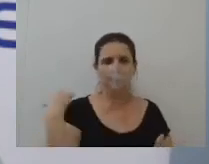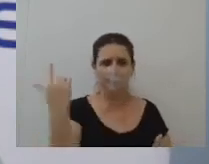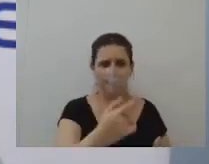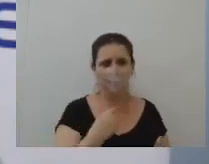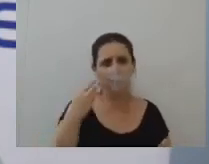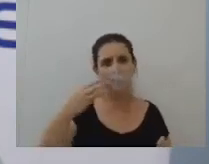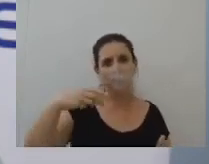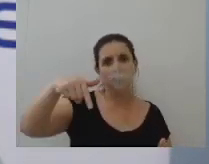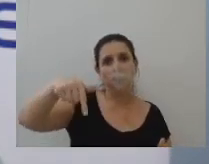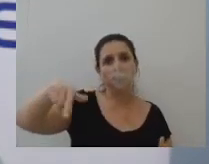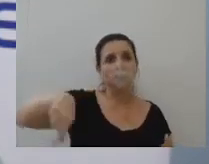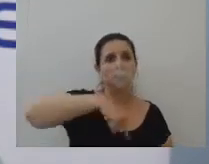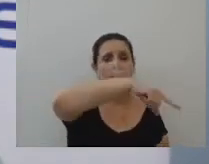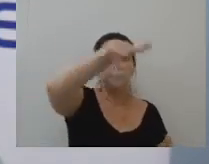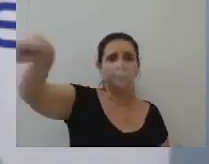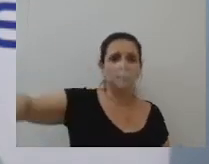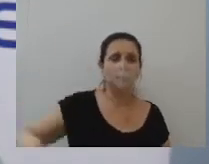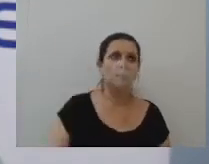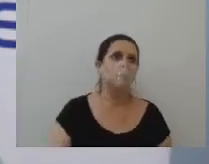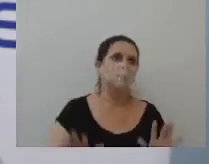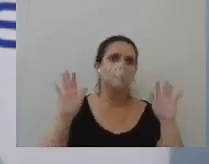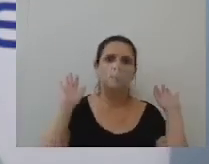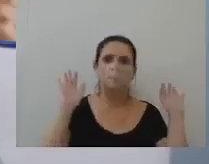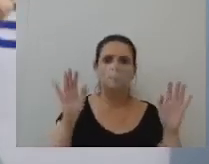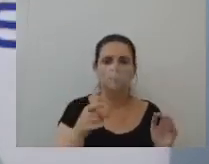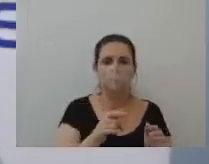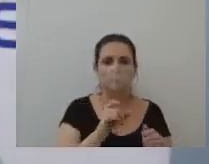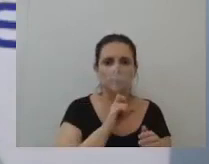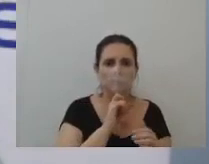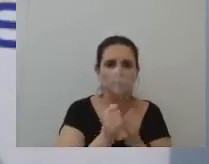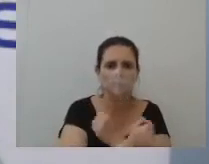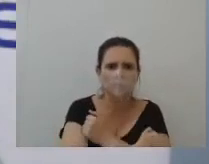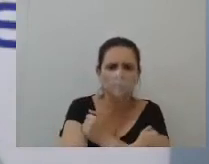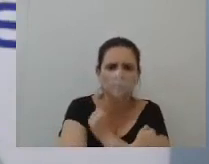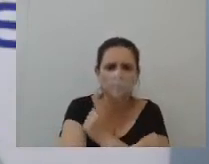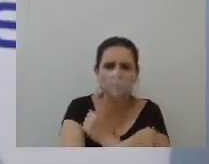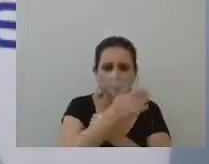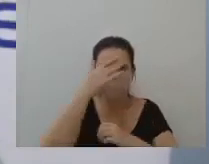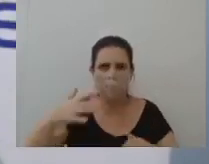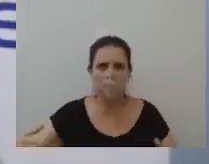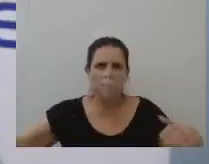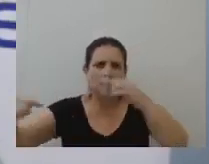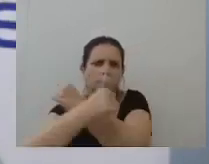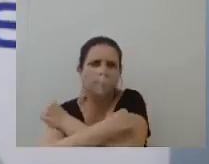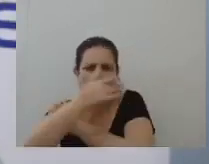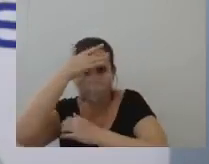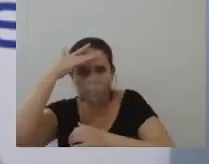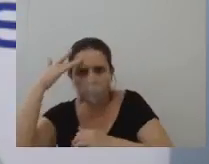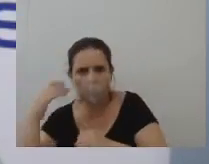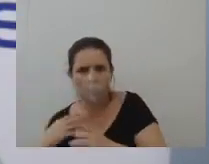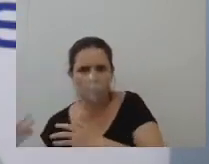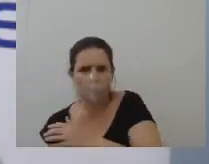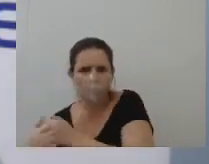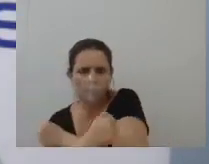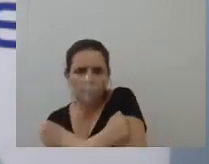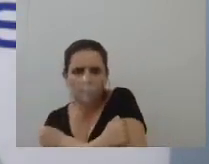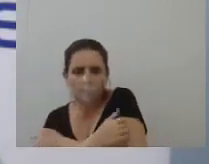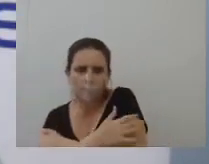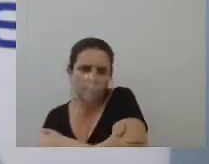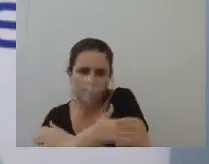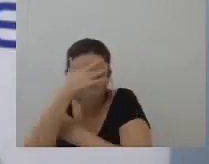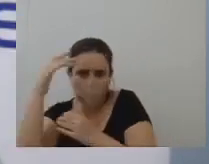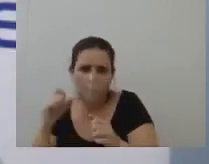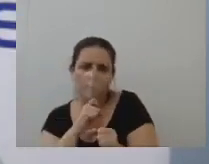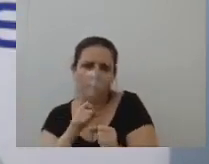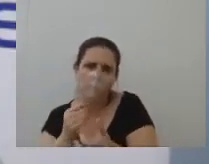Celsius. Que inferno não seria? Saca quando alguém está com frio e você vai lá e abraça pertinho e aí você começa a transmitir o calor do seu corpo